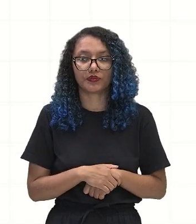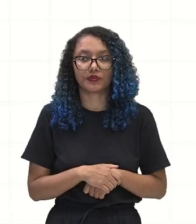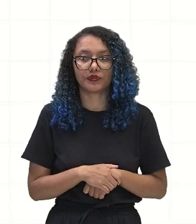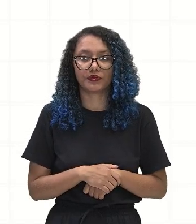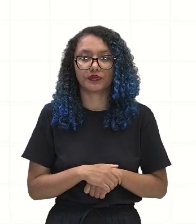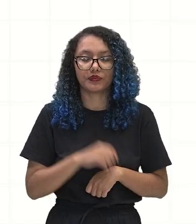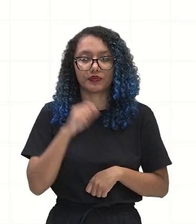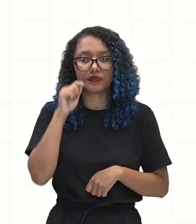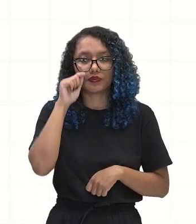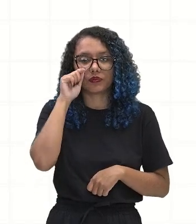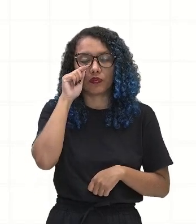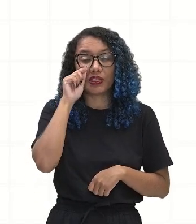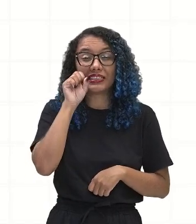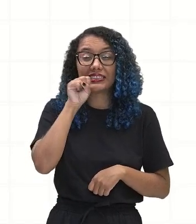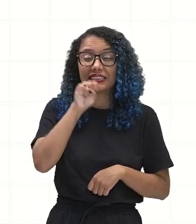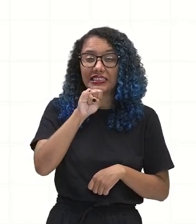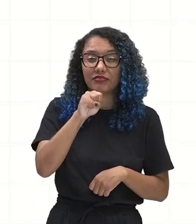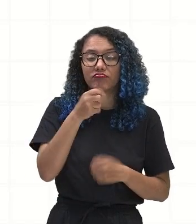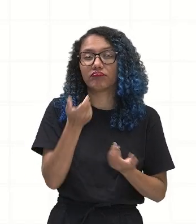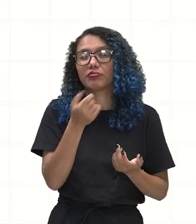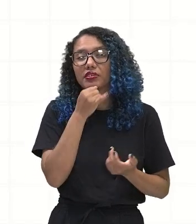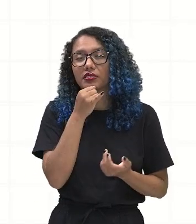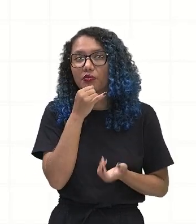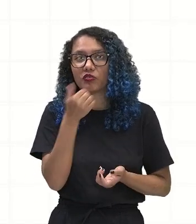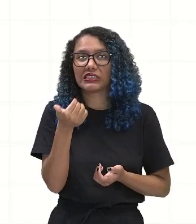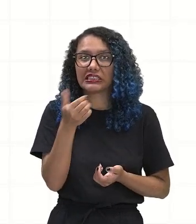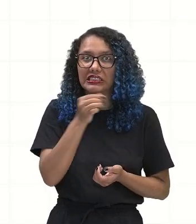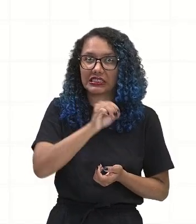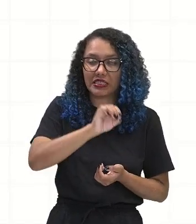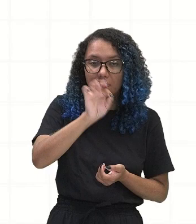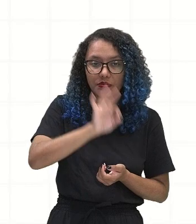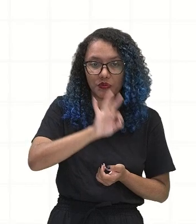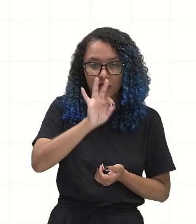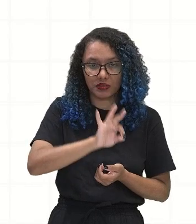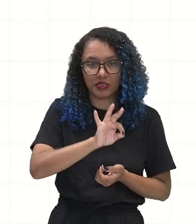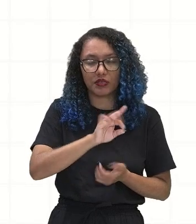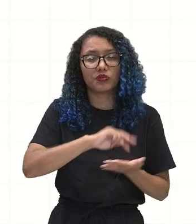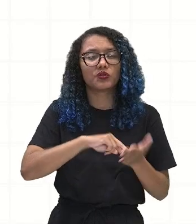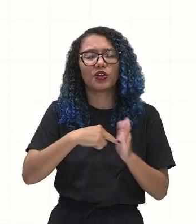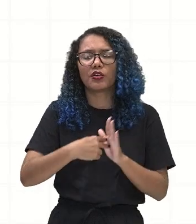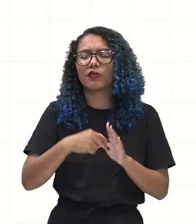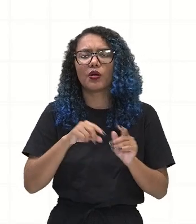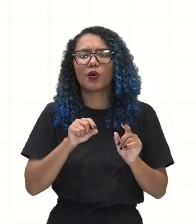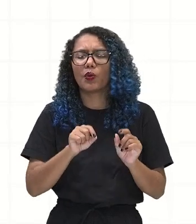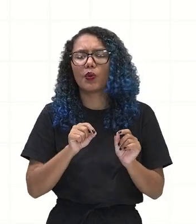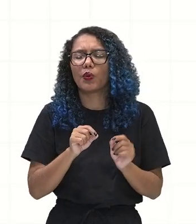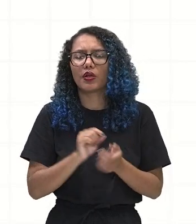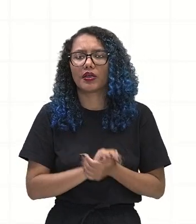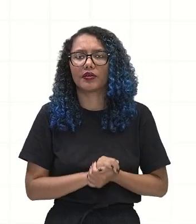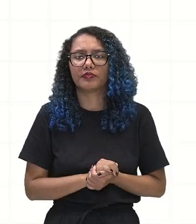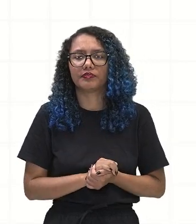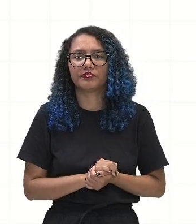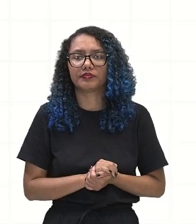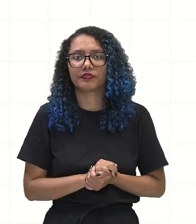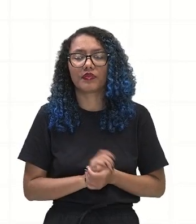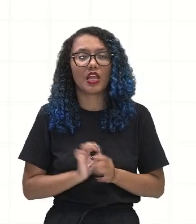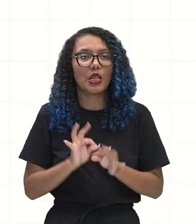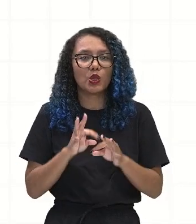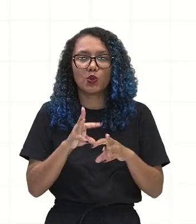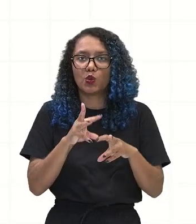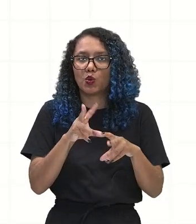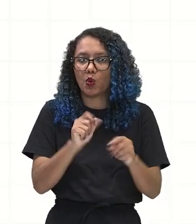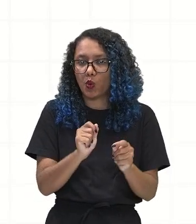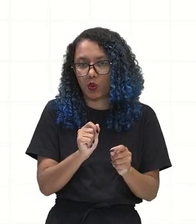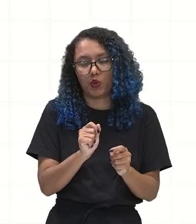Quando eu falo 100%, eu estou falando, considerando tudo aquilo ali, né? Ó,